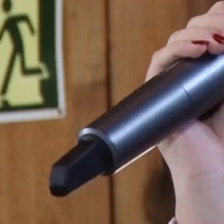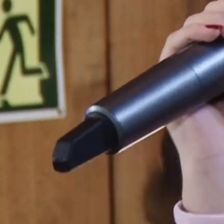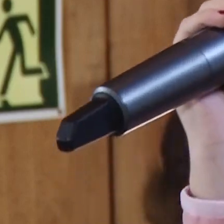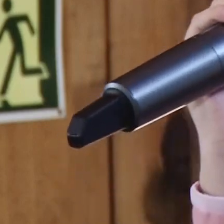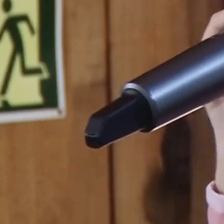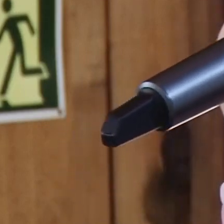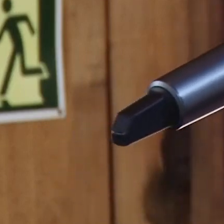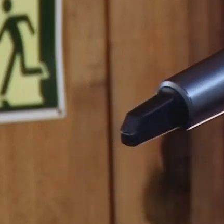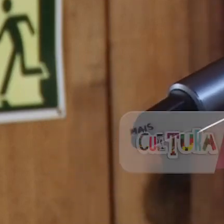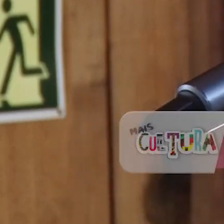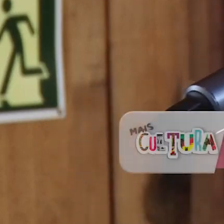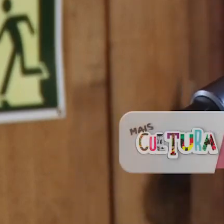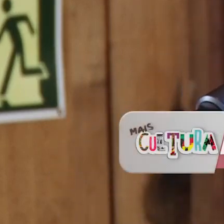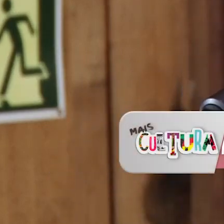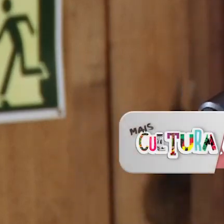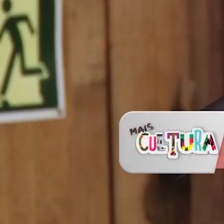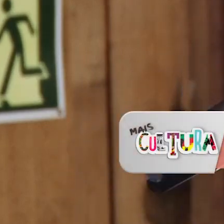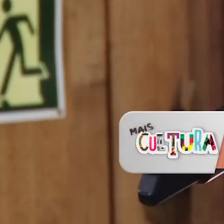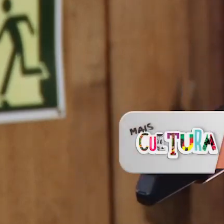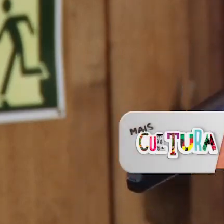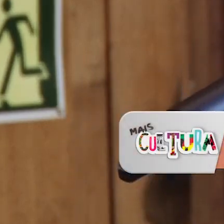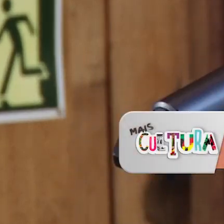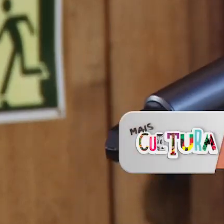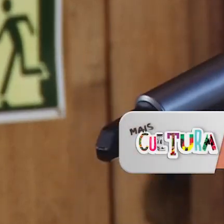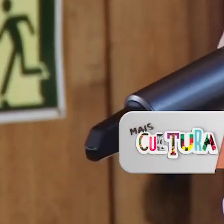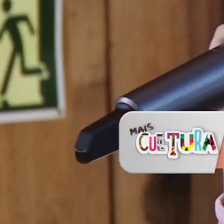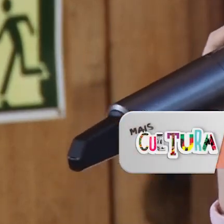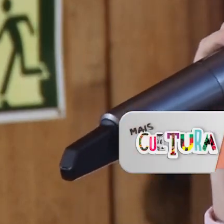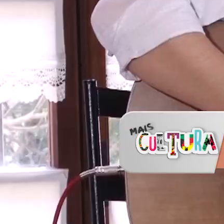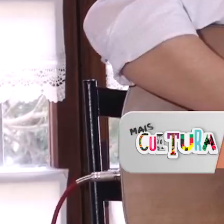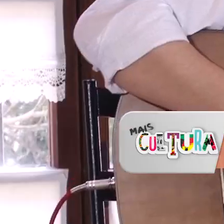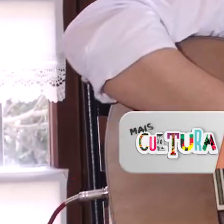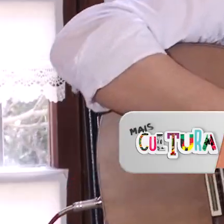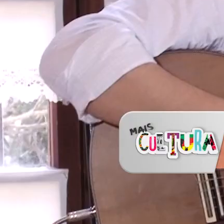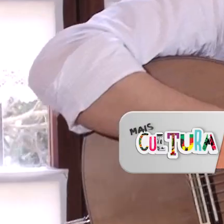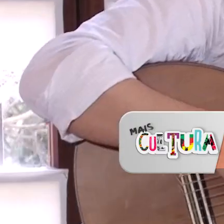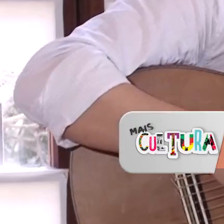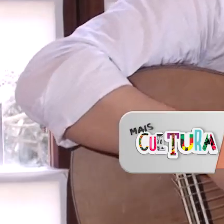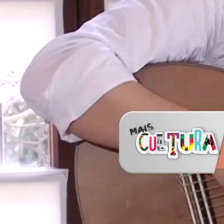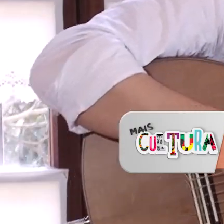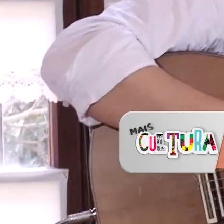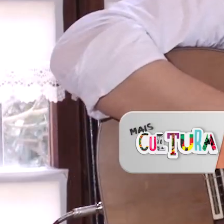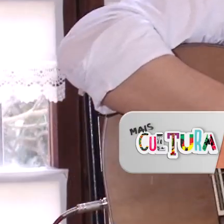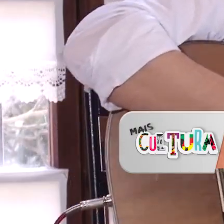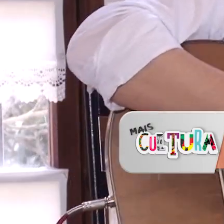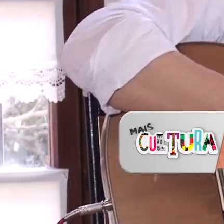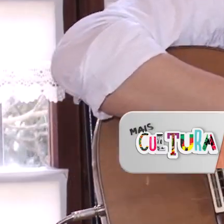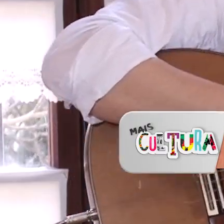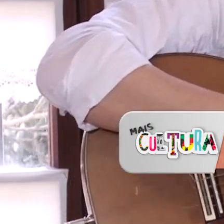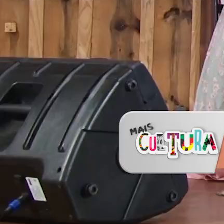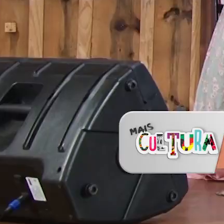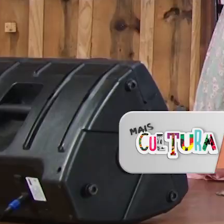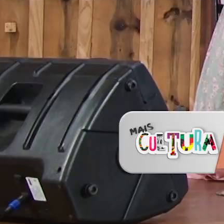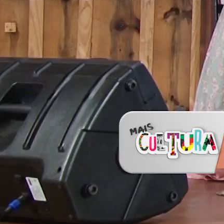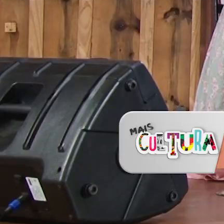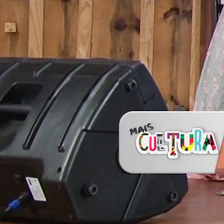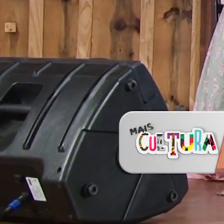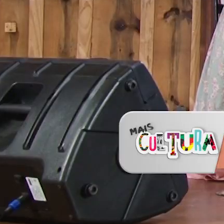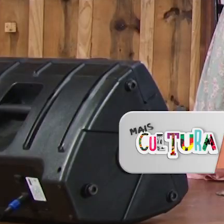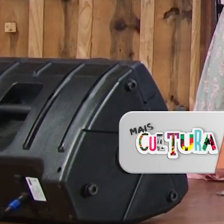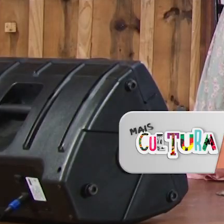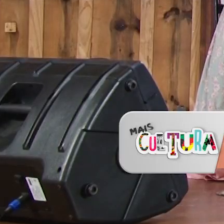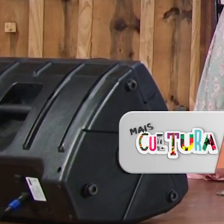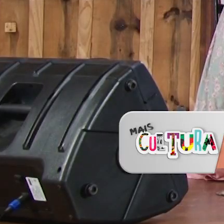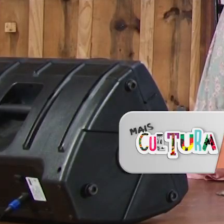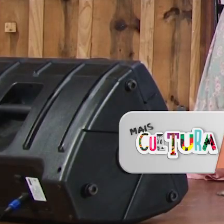viver. Eu achei nos teus trejeitos novos jeitos pra minha alma, a romper as